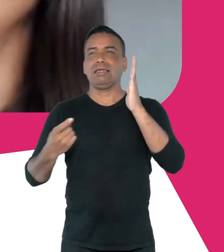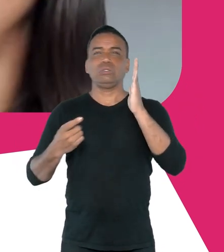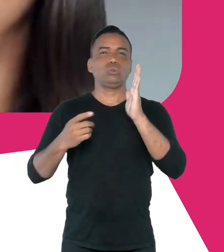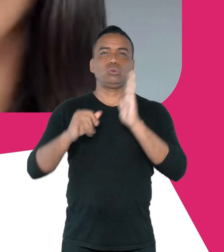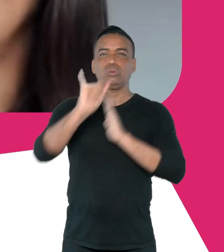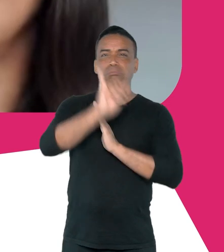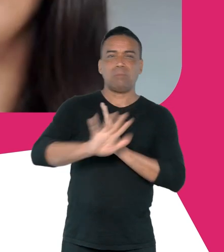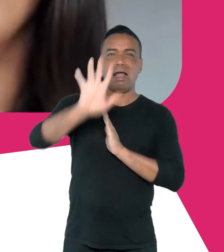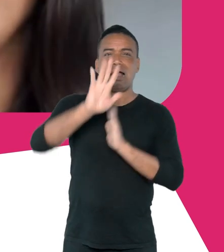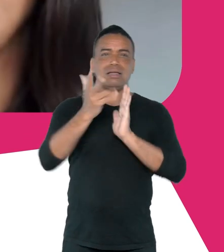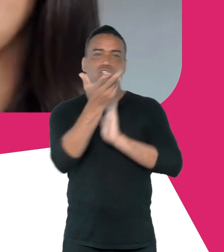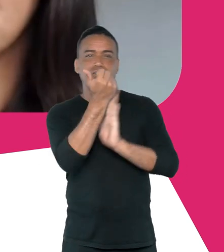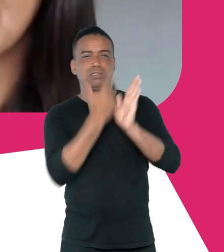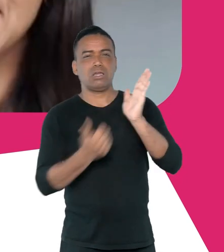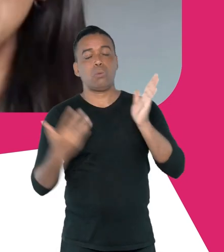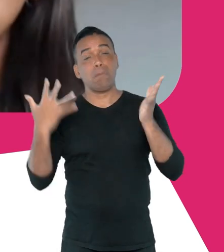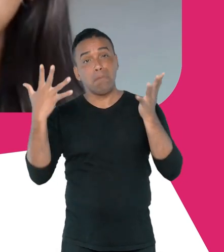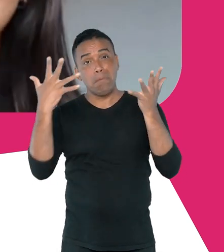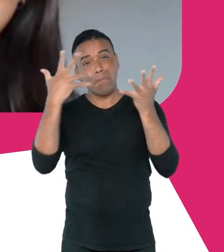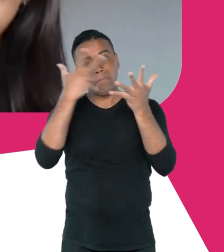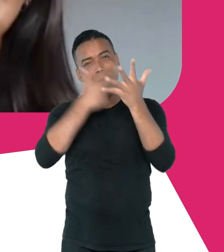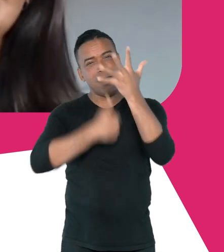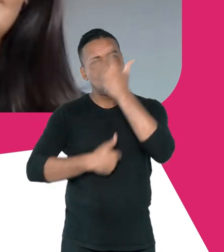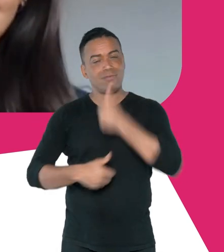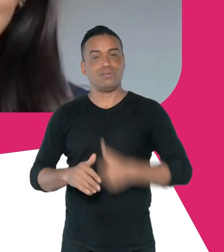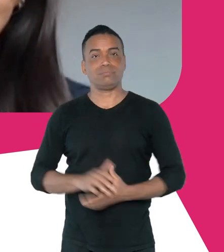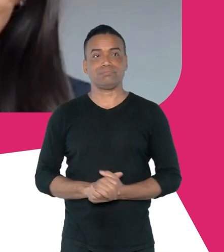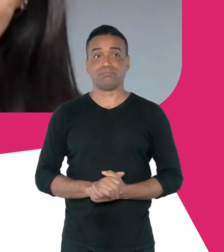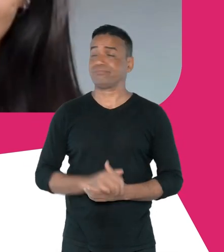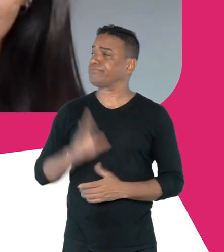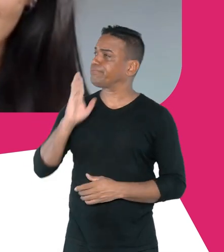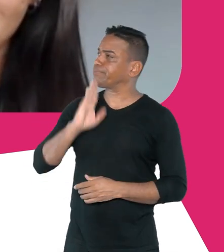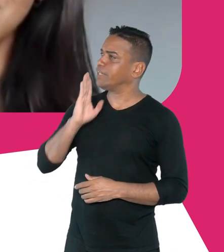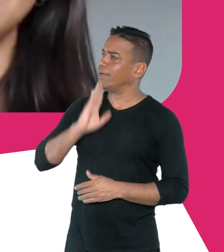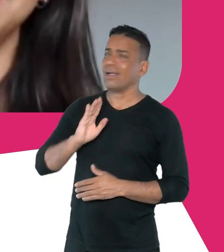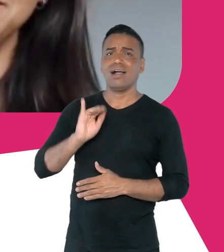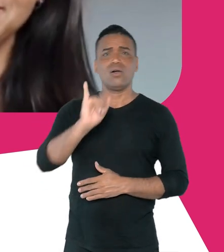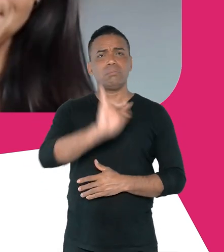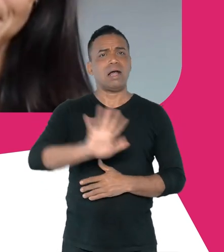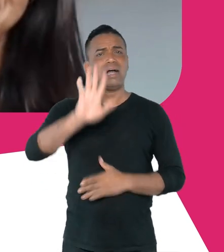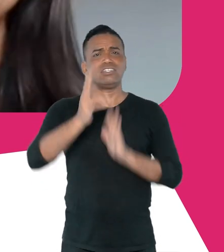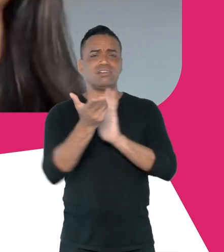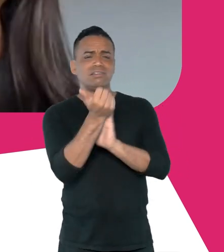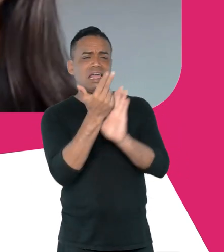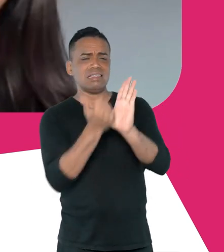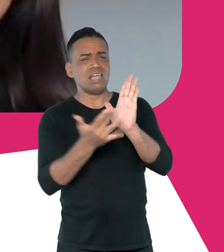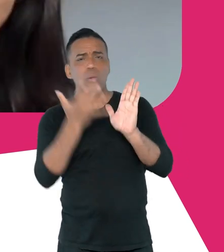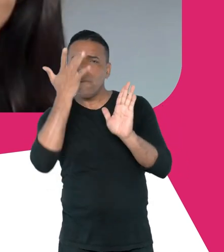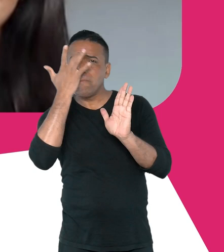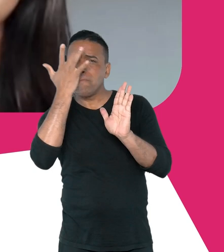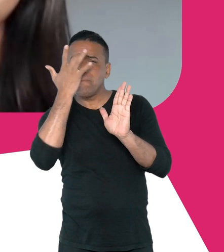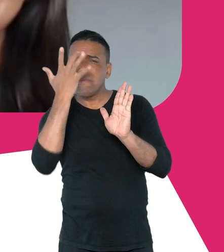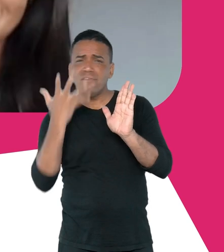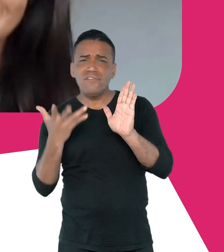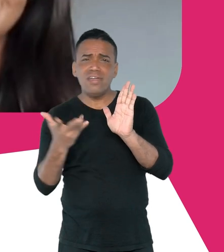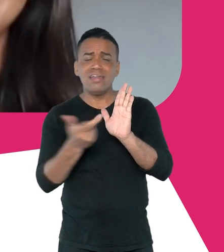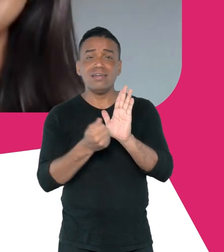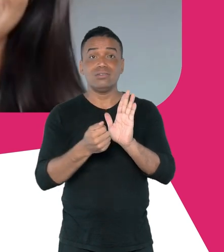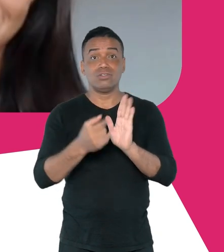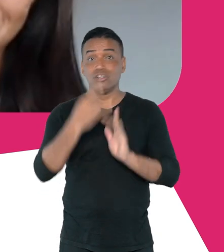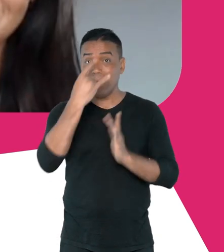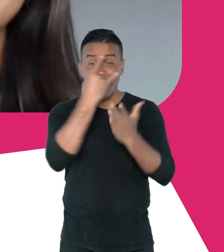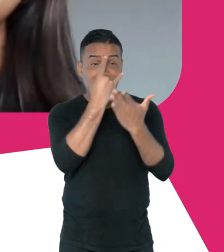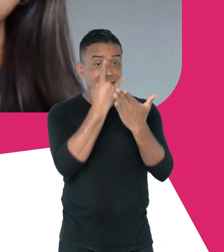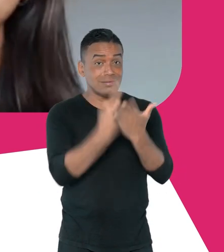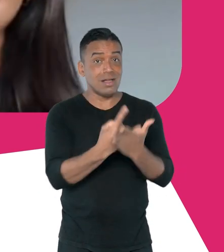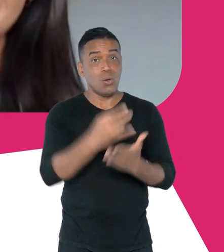ilustrações estão maravilhosas. E é tão legal ter uma ilustração bem feita, né, que chama atenção, principalmente das crianças,